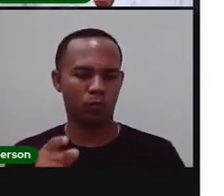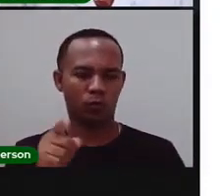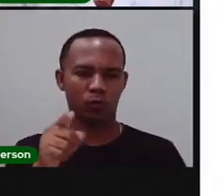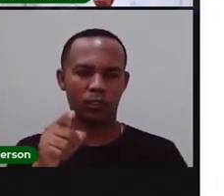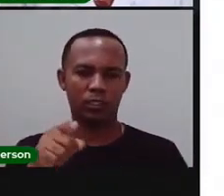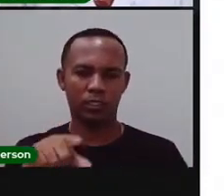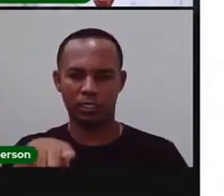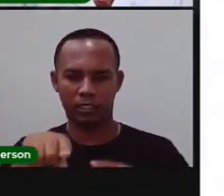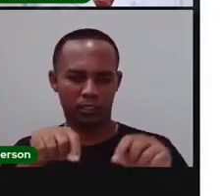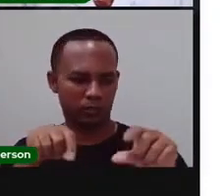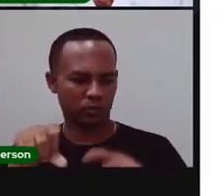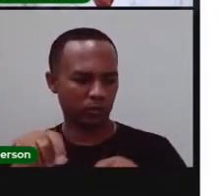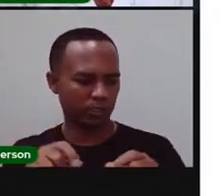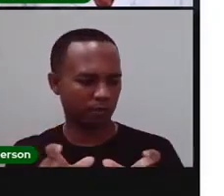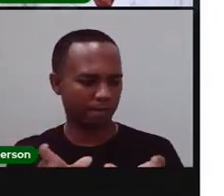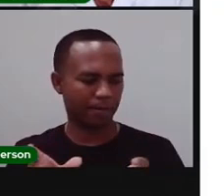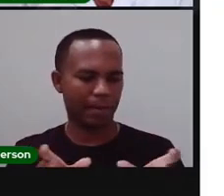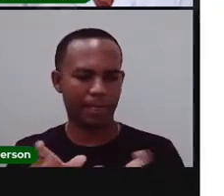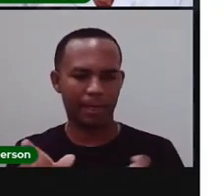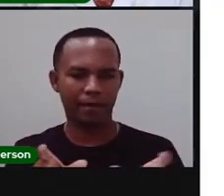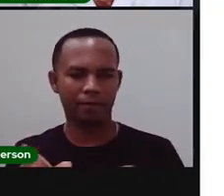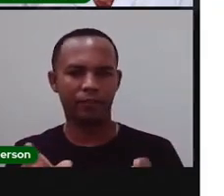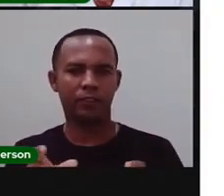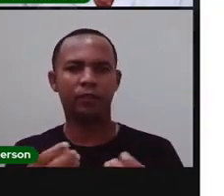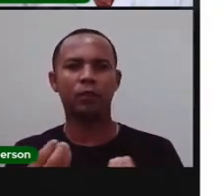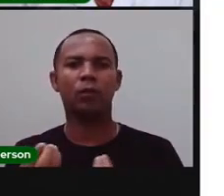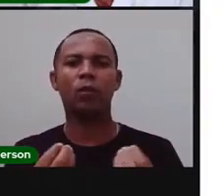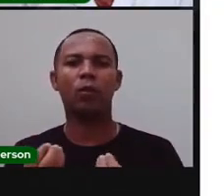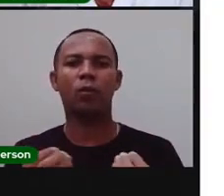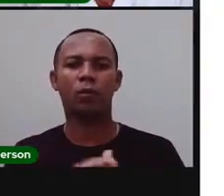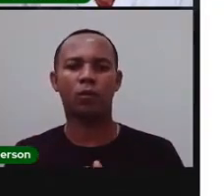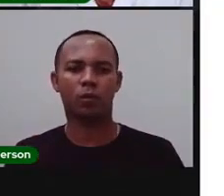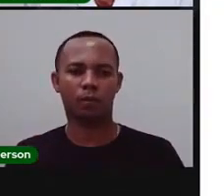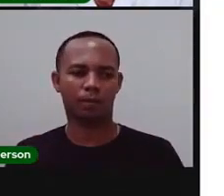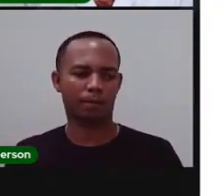classificar essas palavras? Oxítona,